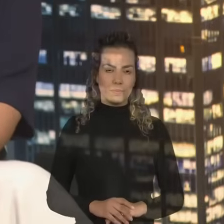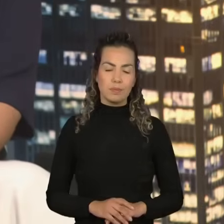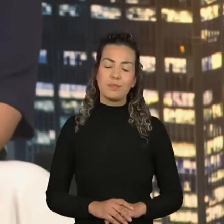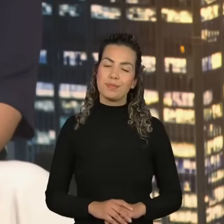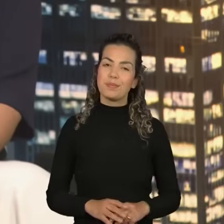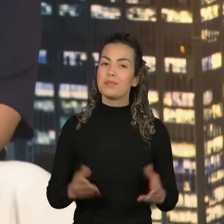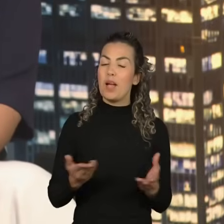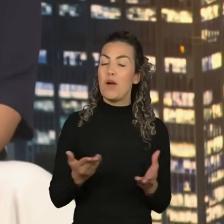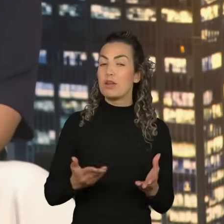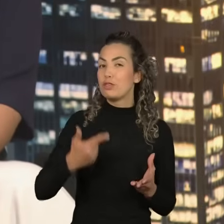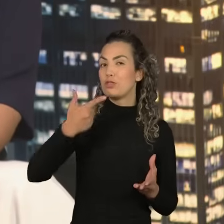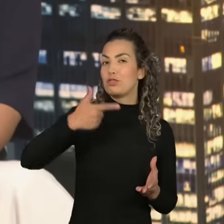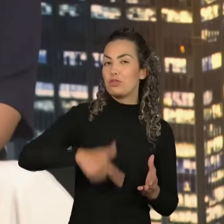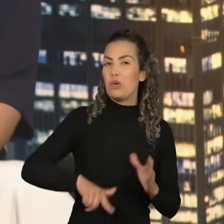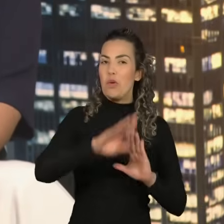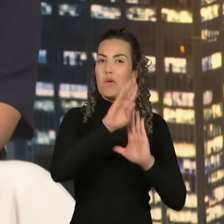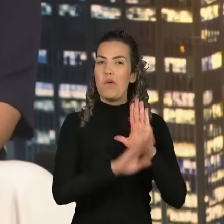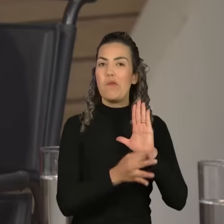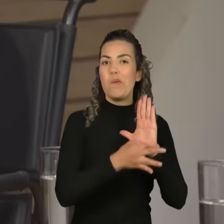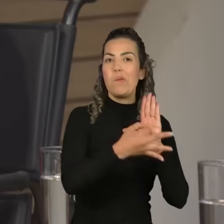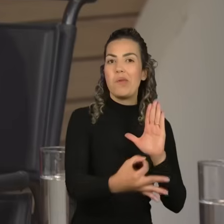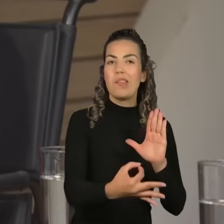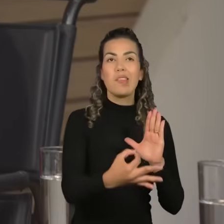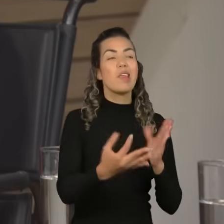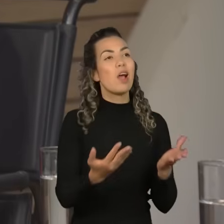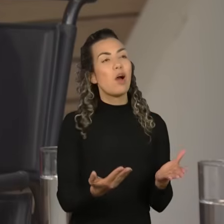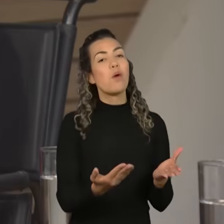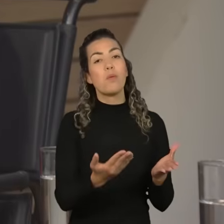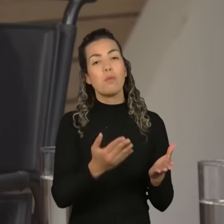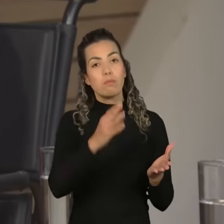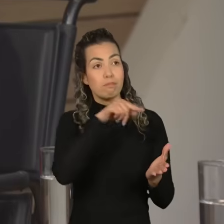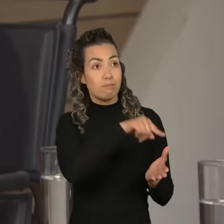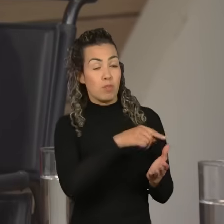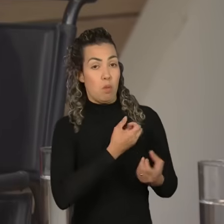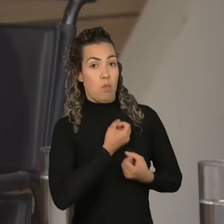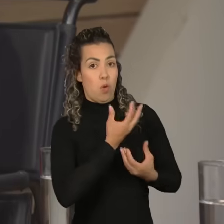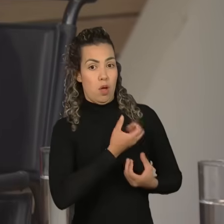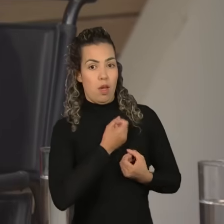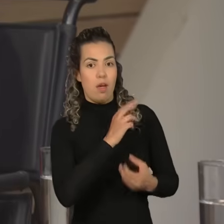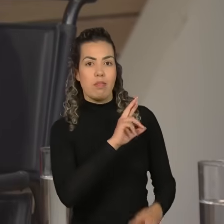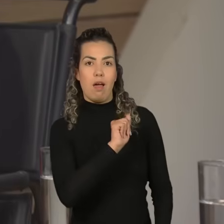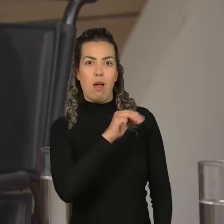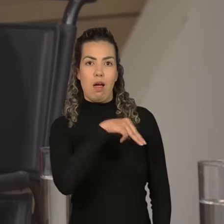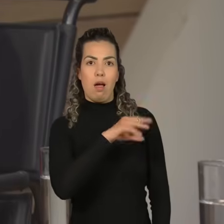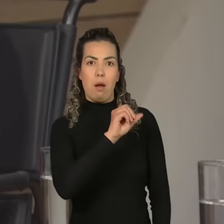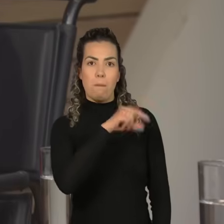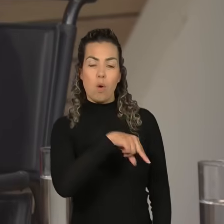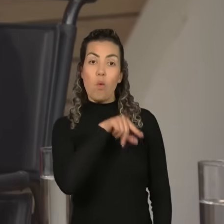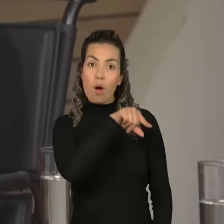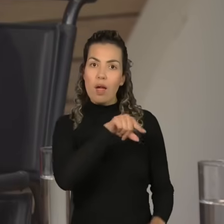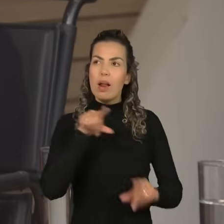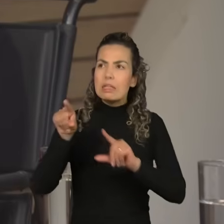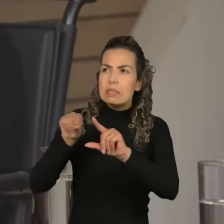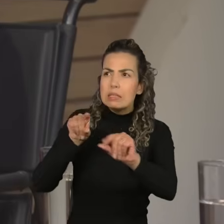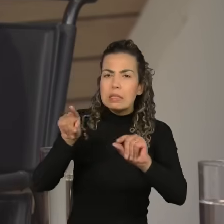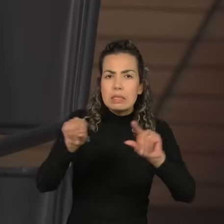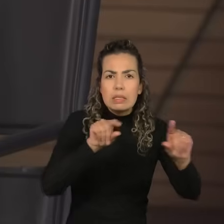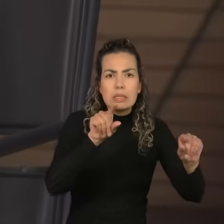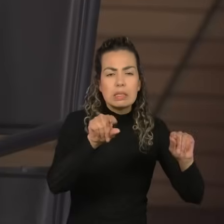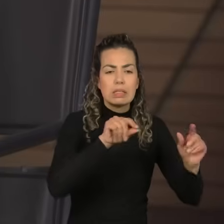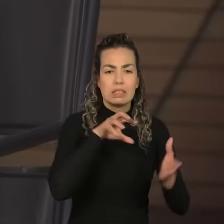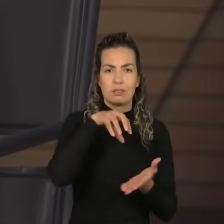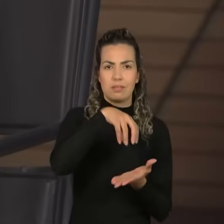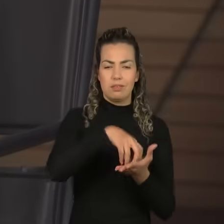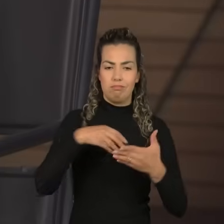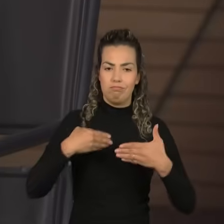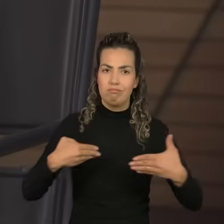Estamos de volta com a opinião com a gente, o poeta Ramon Nunes Melo, curador da exposição Cazuza Exagerado, e também a professora da